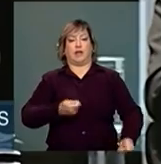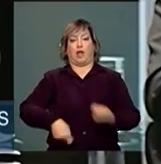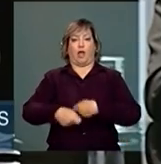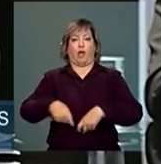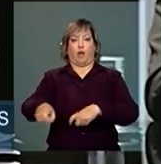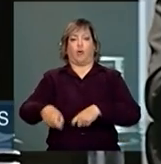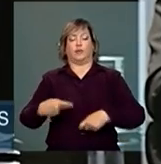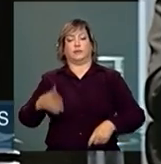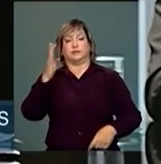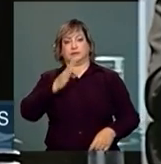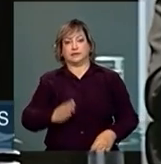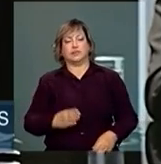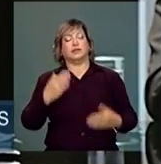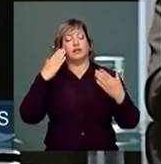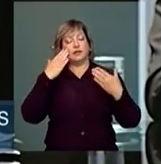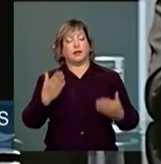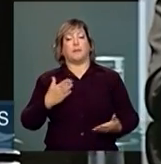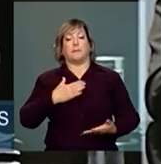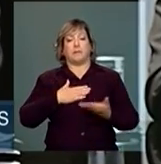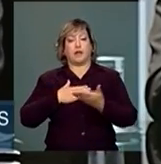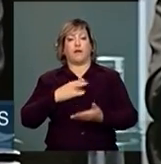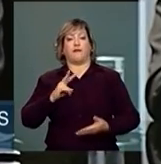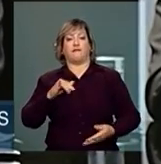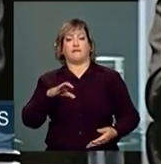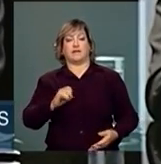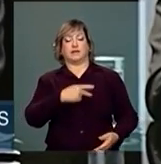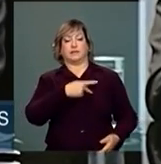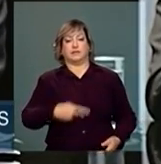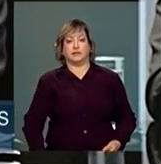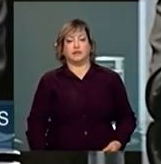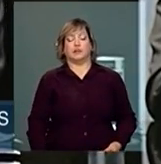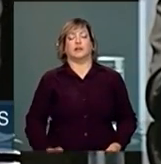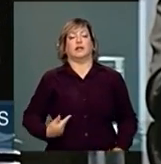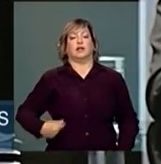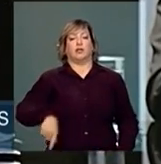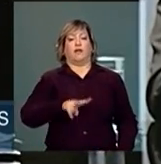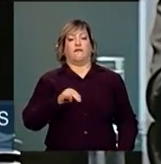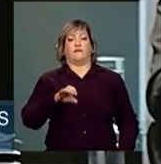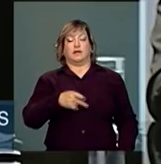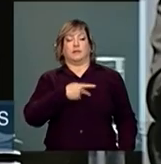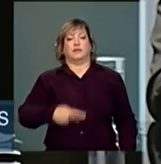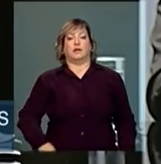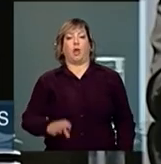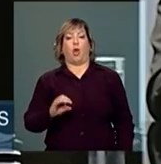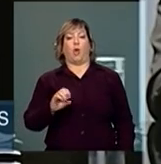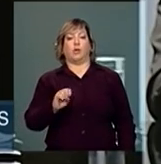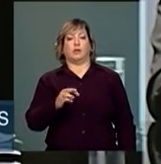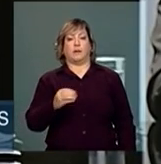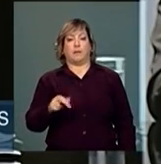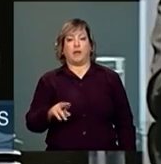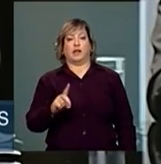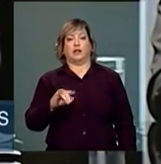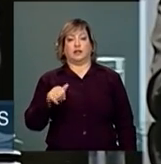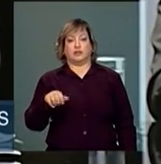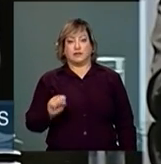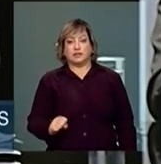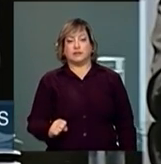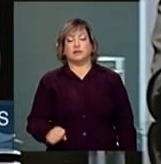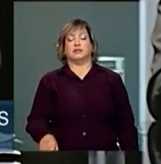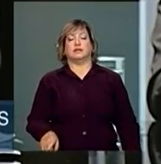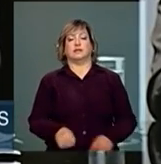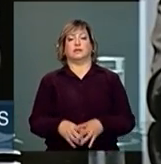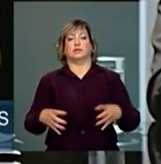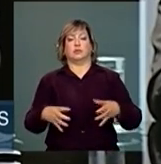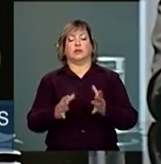Agradeço especialmente o apoio do meu vice-presidente, do nosso vice-presidente Osmar Dias, da equipe da DIRAG,